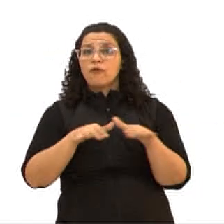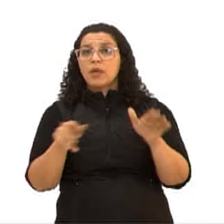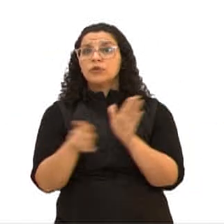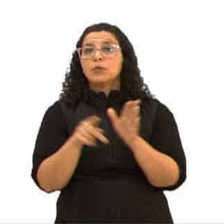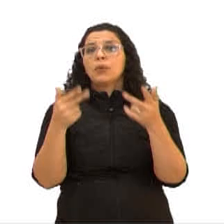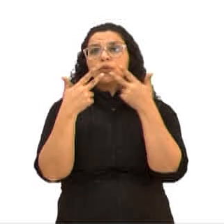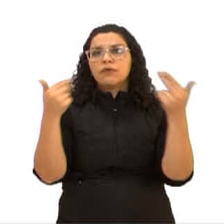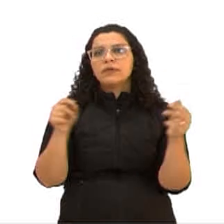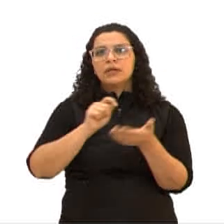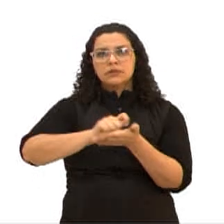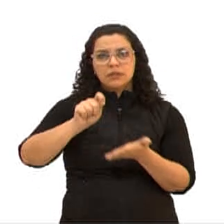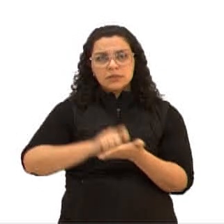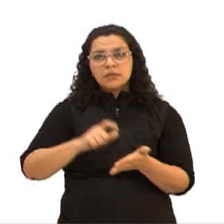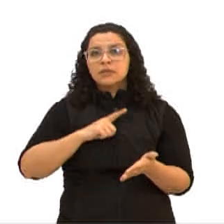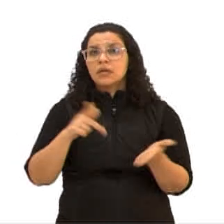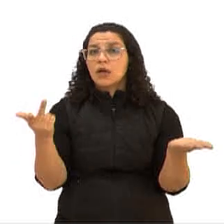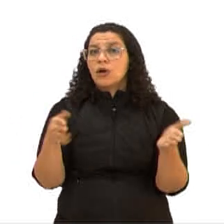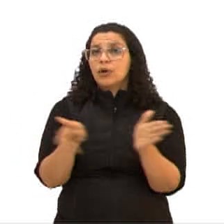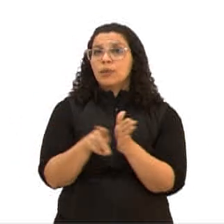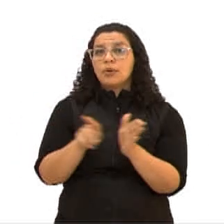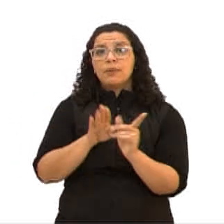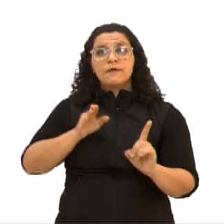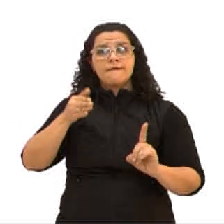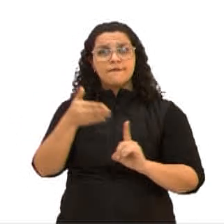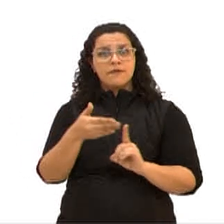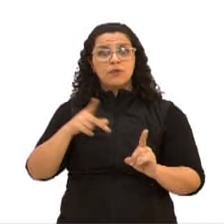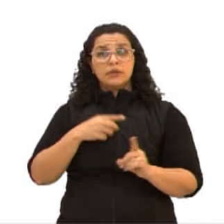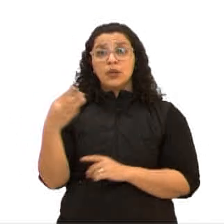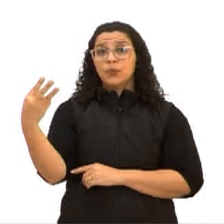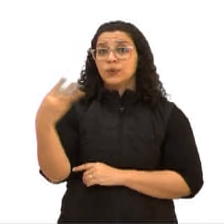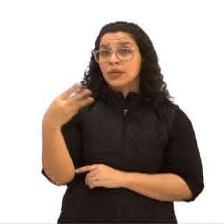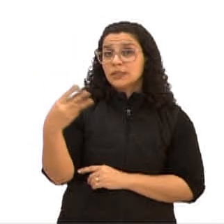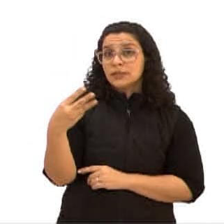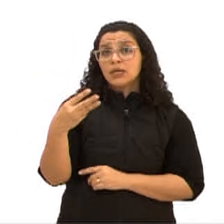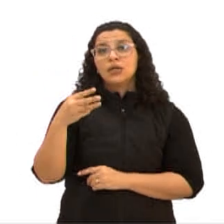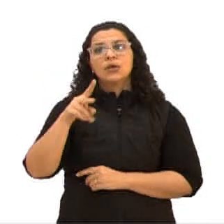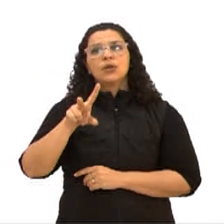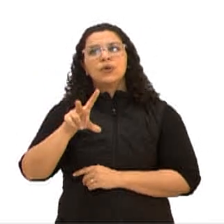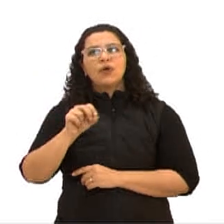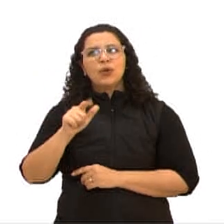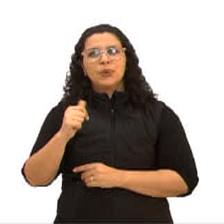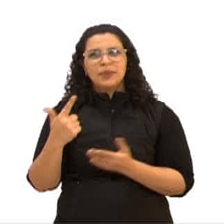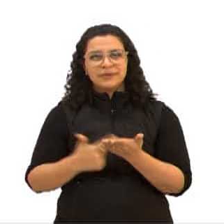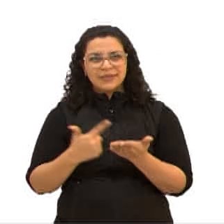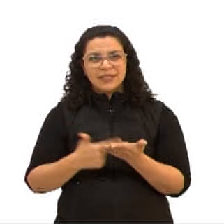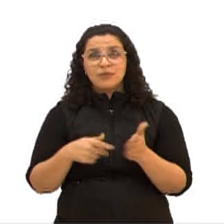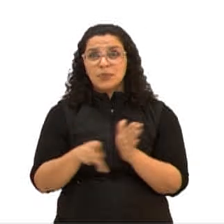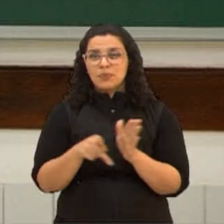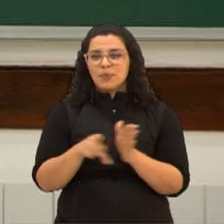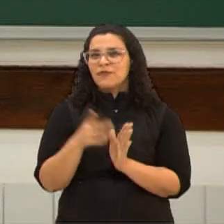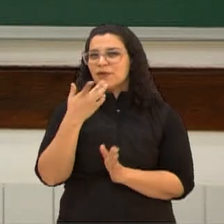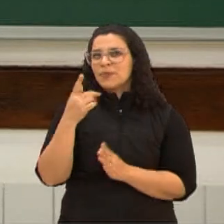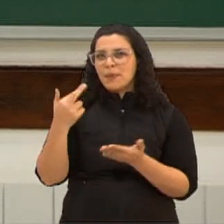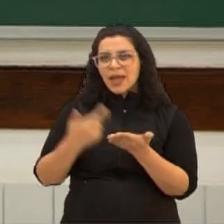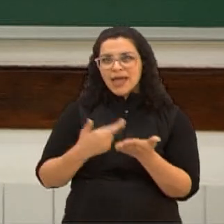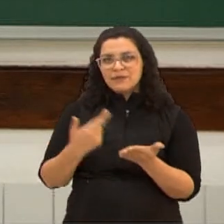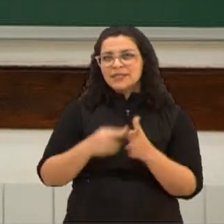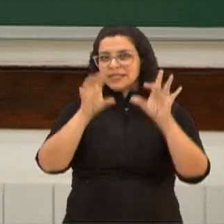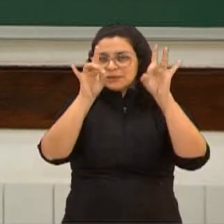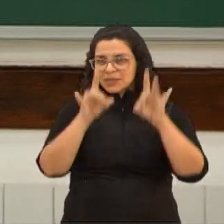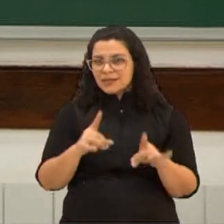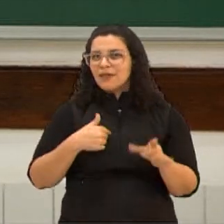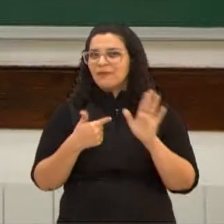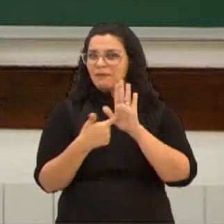na escrita que lançaram, que é dedicado este terceiro volume. Lembra que a gente falou que era um editorial de uma